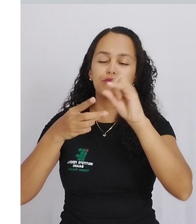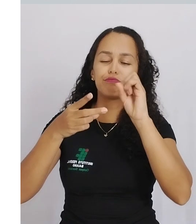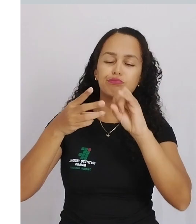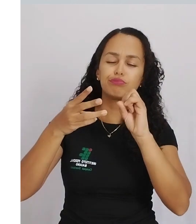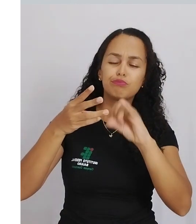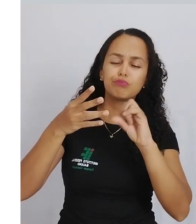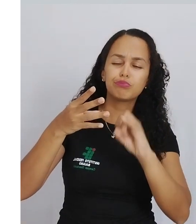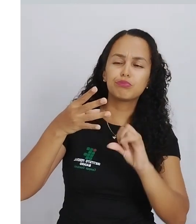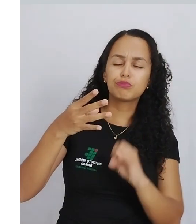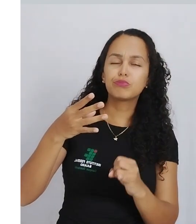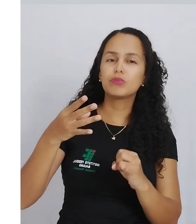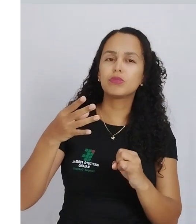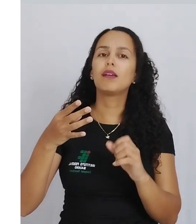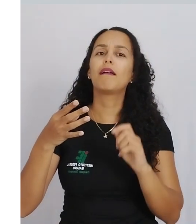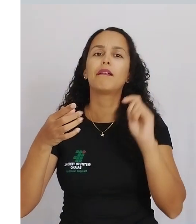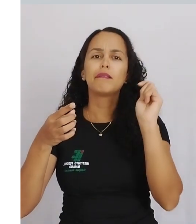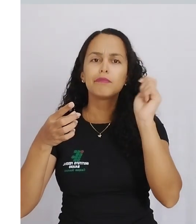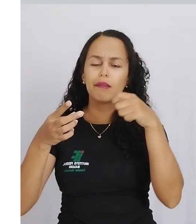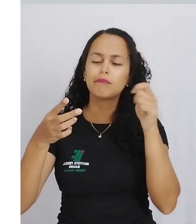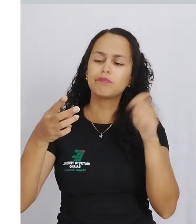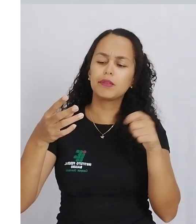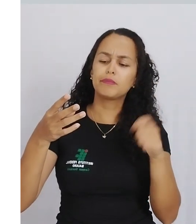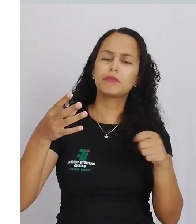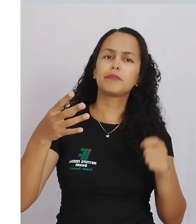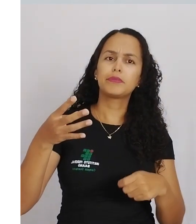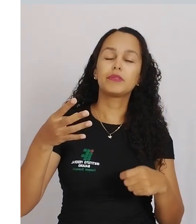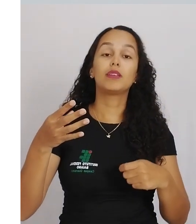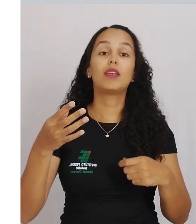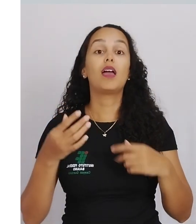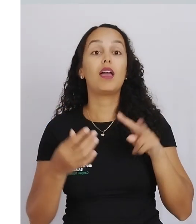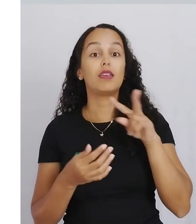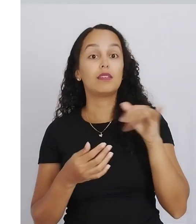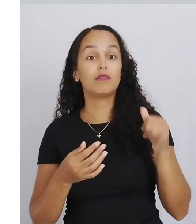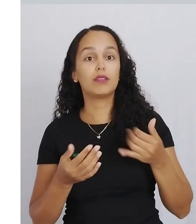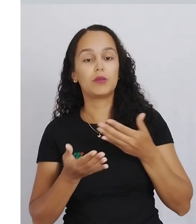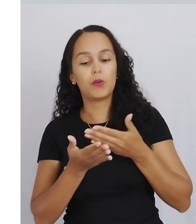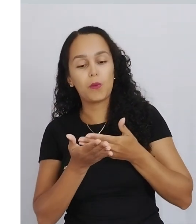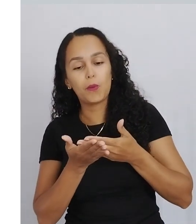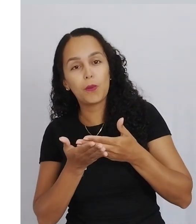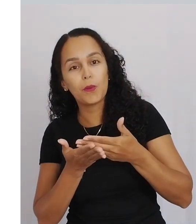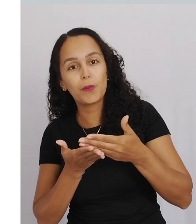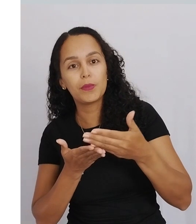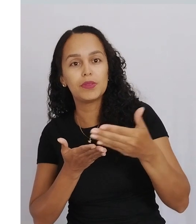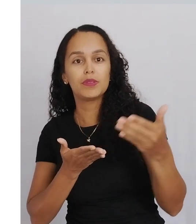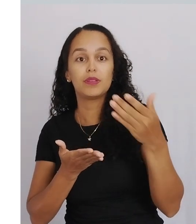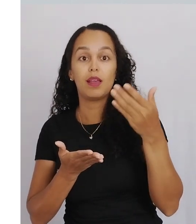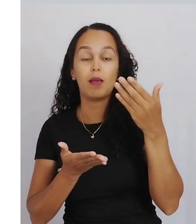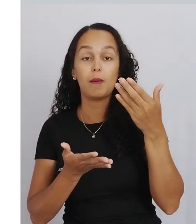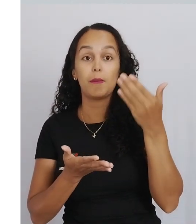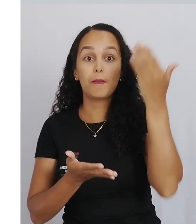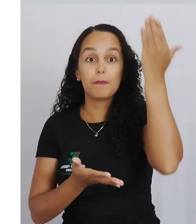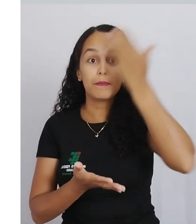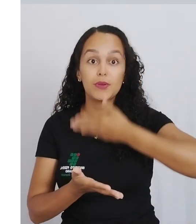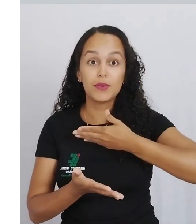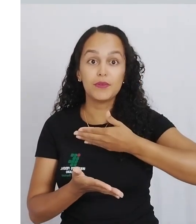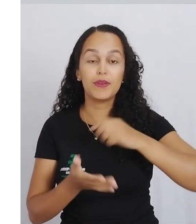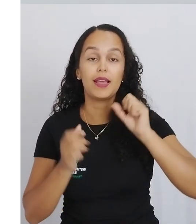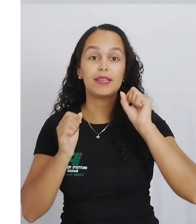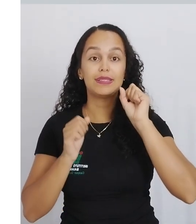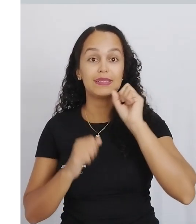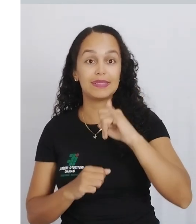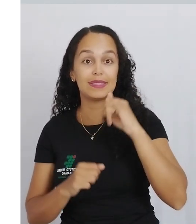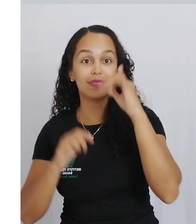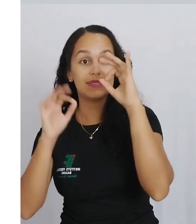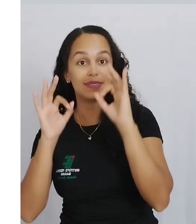possível resposta. E a partir disso, você vai começar uma caminhada para confirmar se a sua hipótese